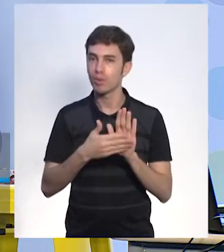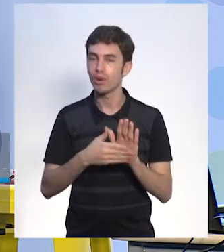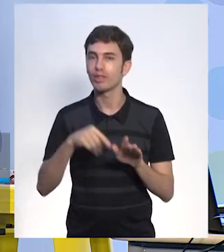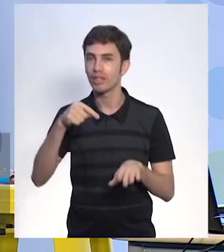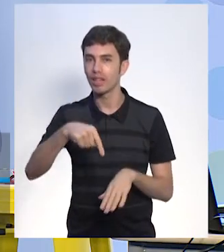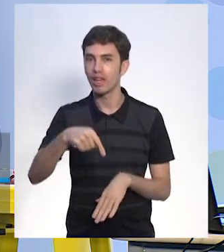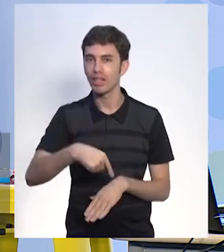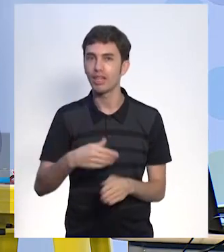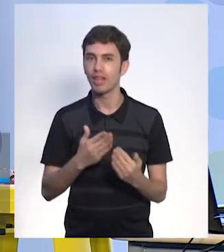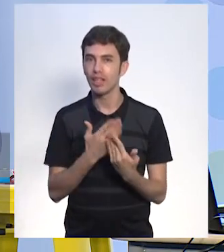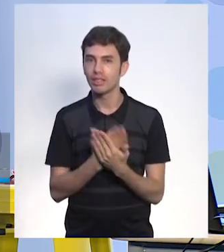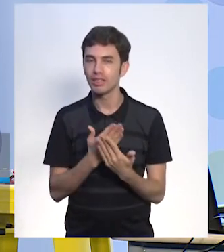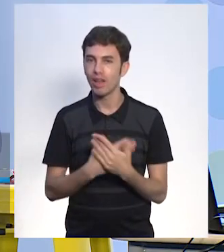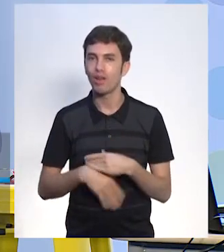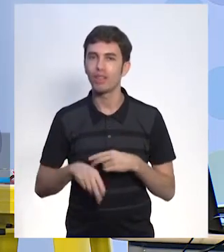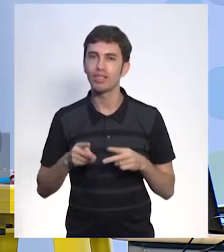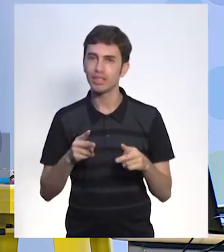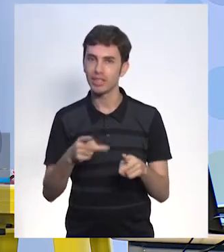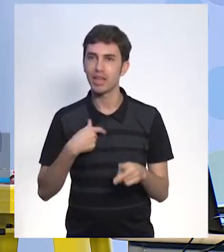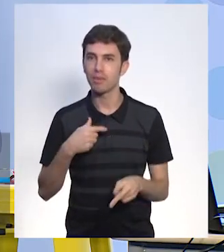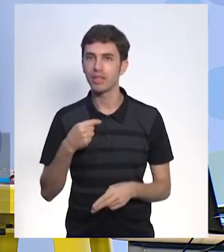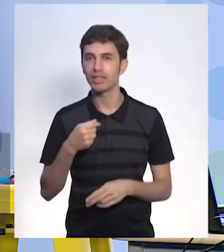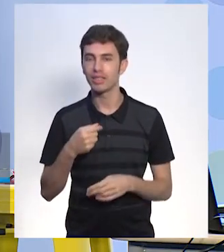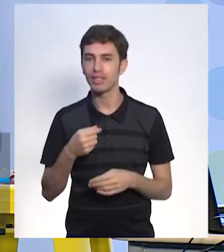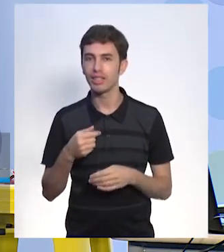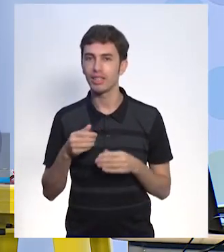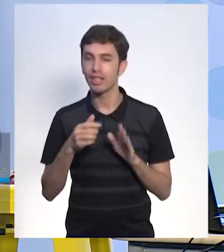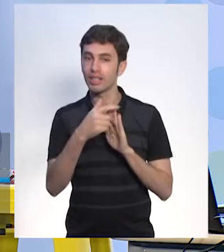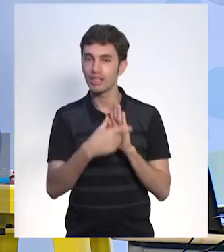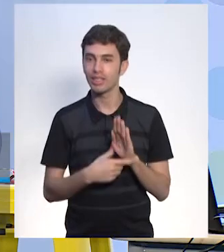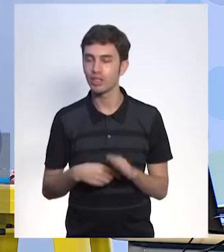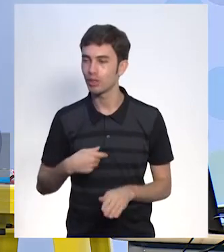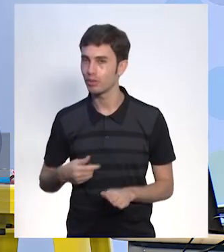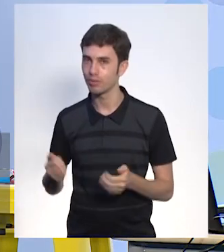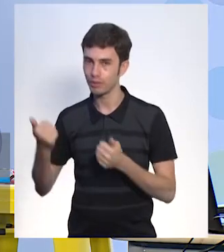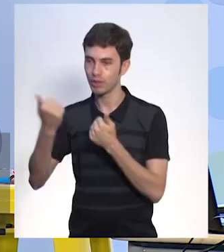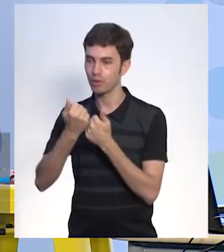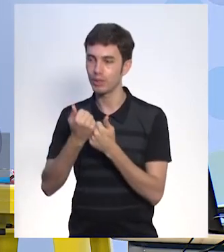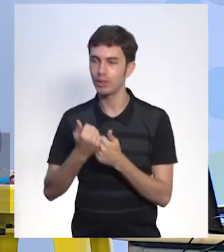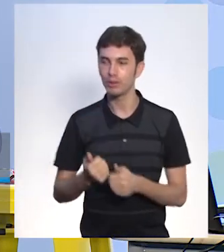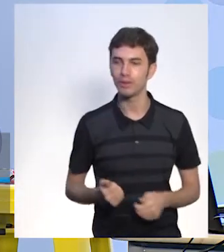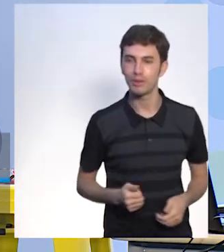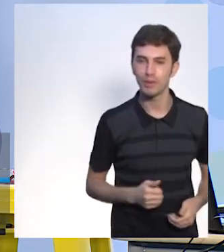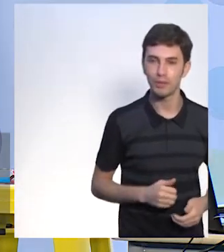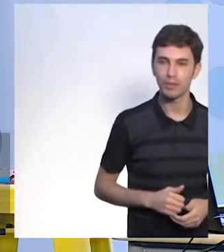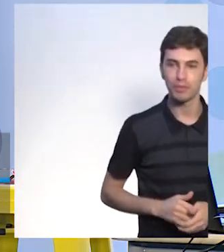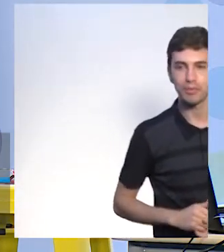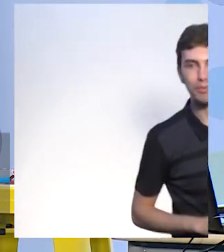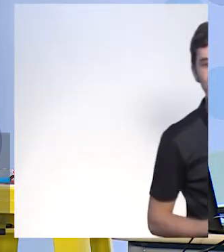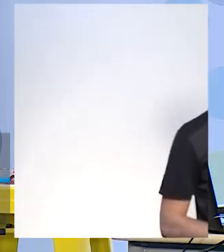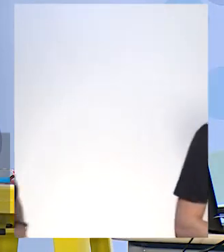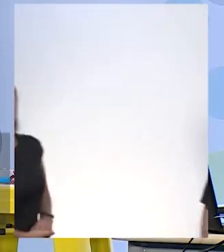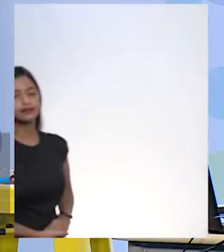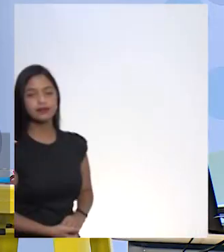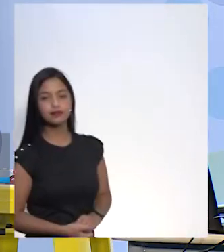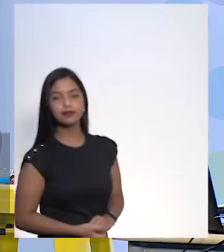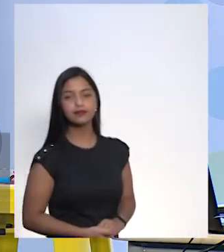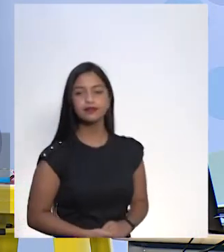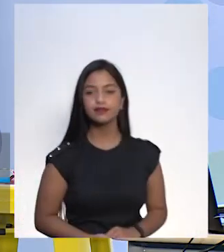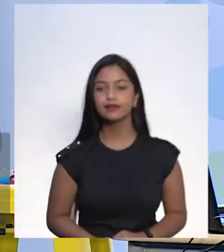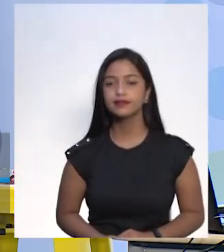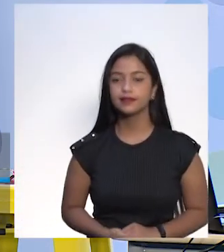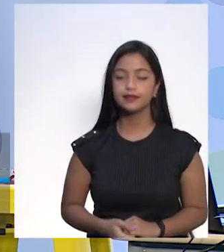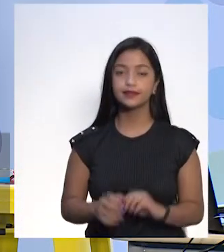gente tem das aulas aqui, elas sempre vêm nesse sentido. Tá? Deixa eu apagar isso aqui. Tá, ok? E vamos lá para a